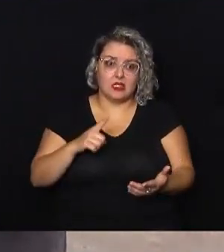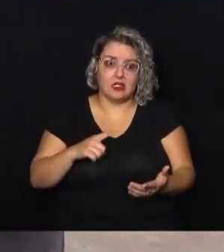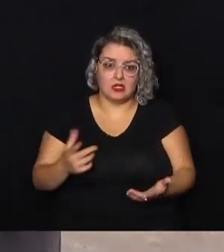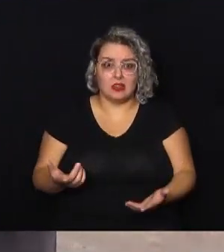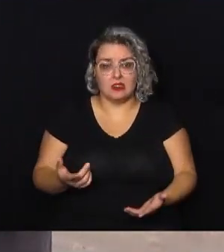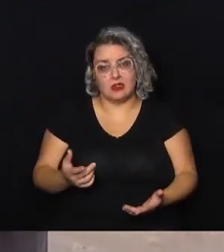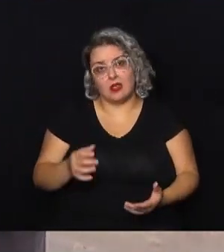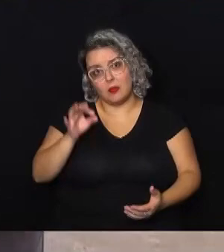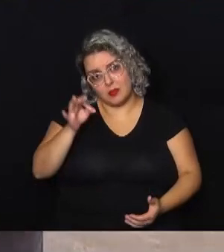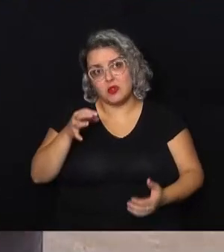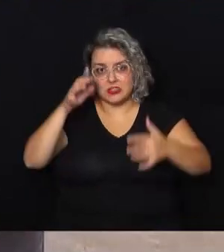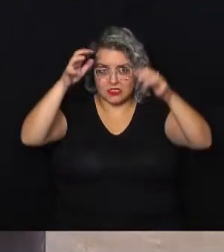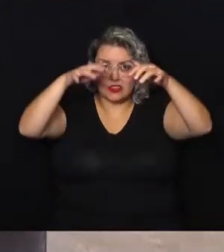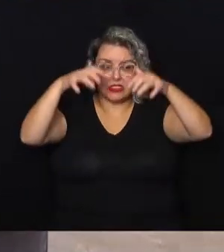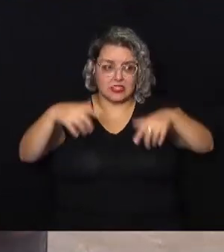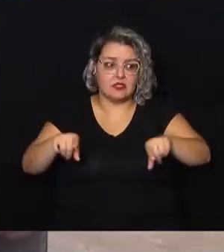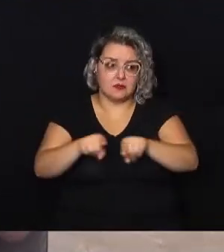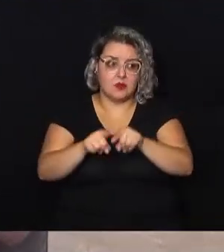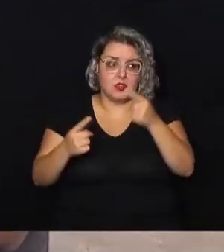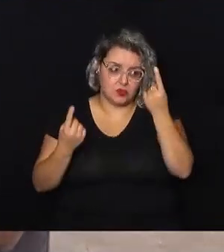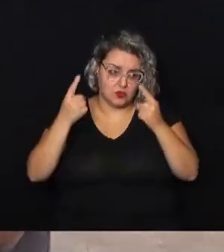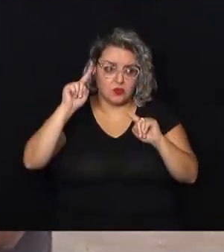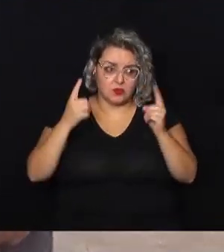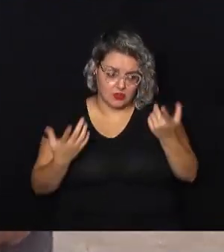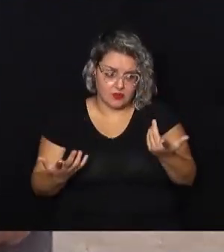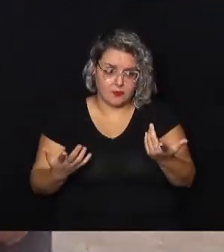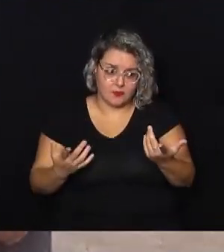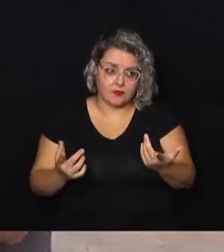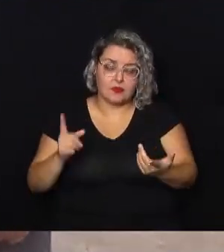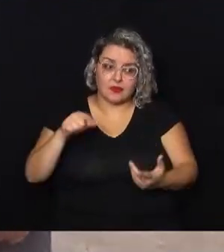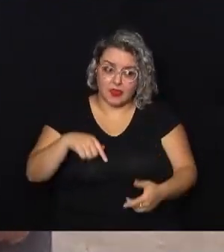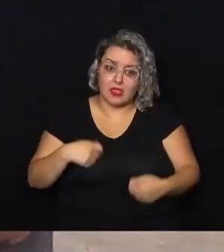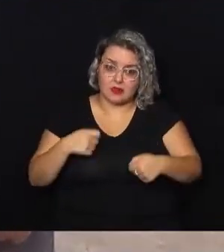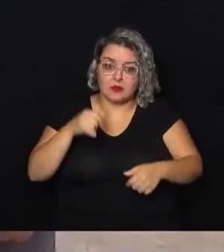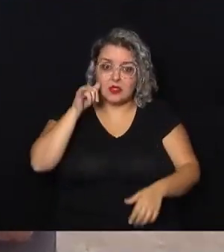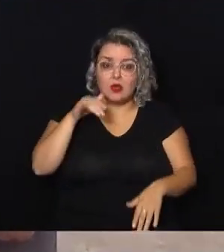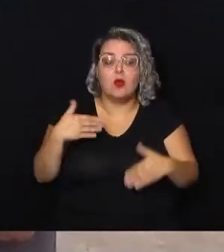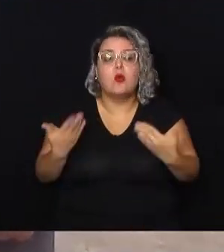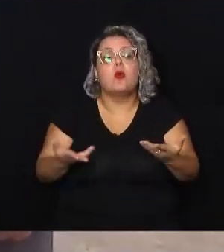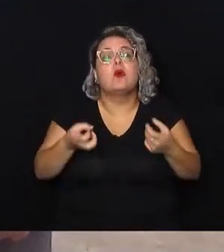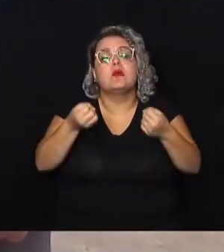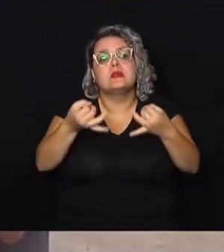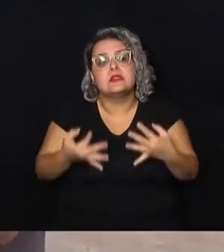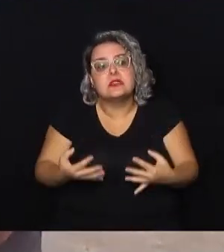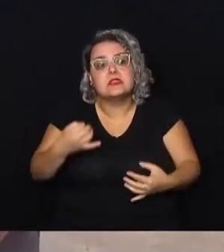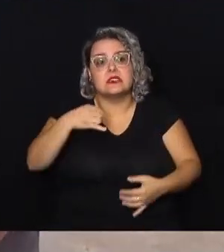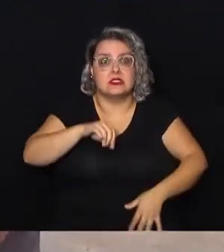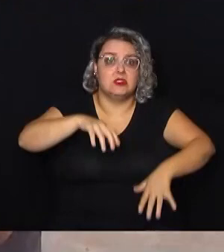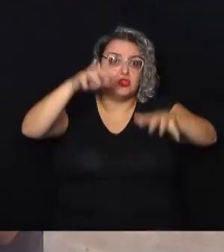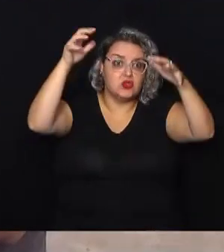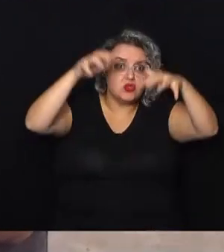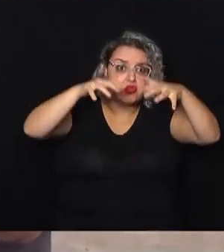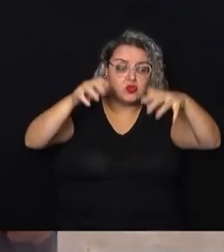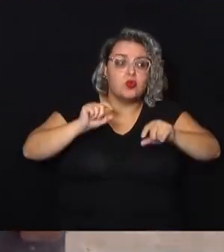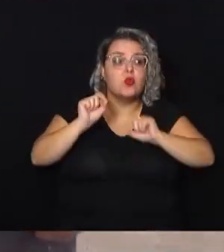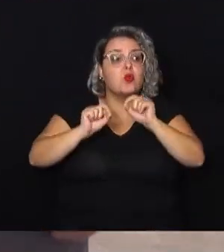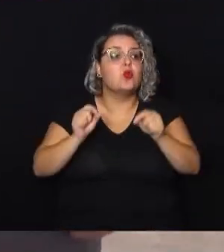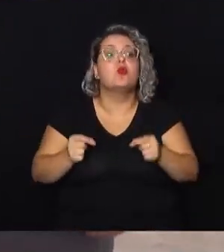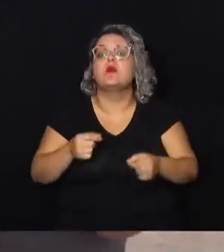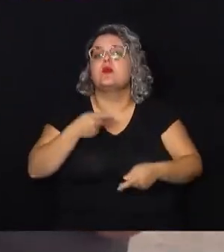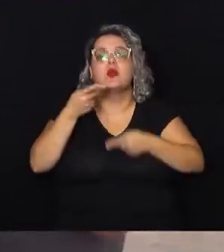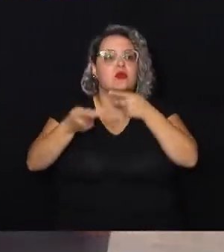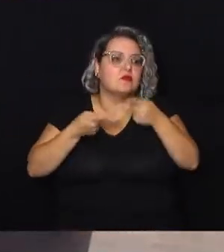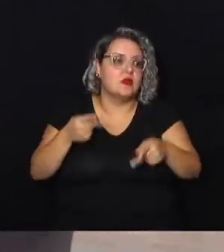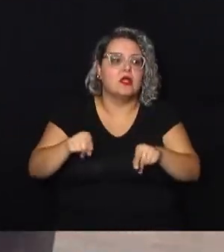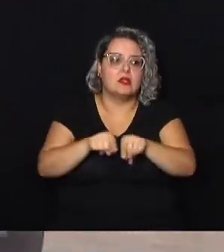chuva também no carnaval e é algo que tem que ser evitado. Qual a orientação caso chova? Enfim, o que o senhor pode falar também